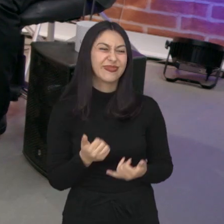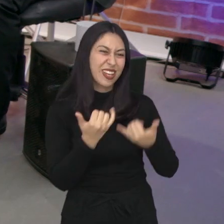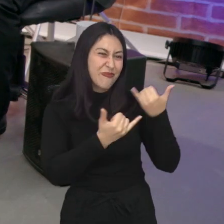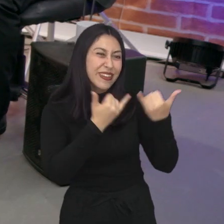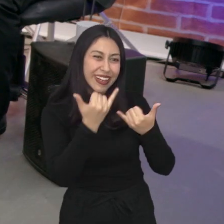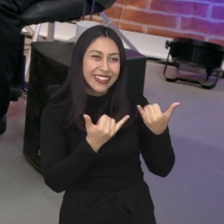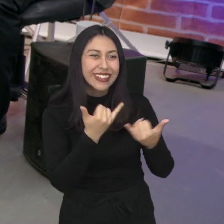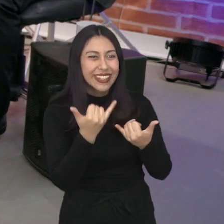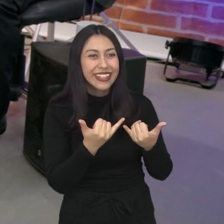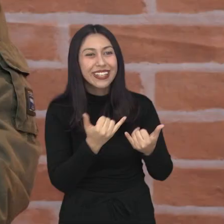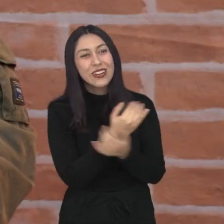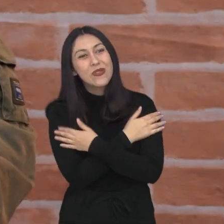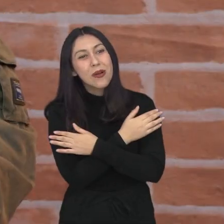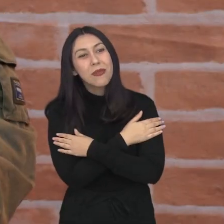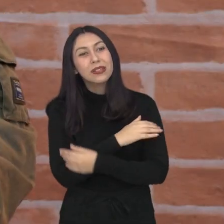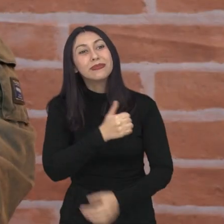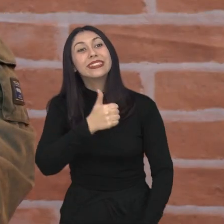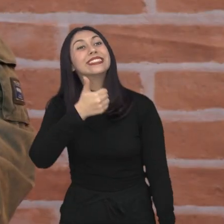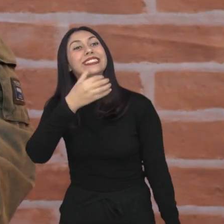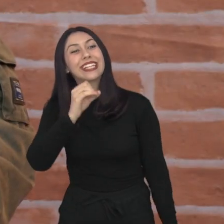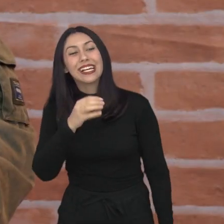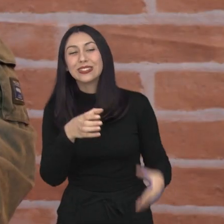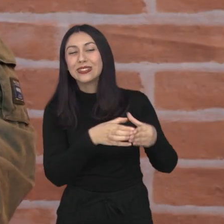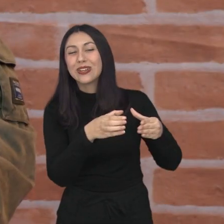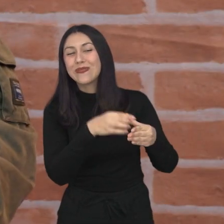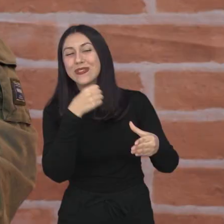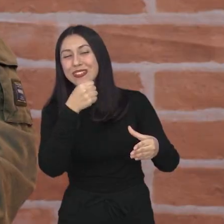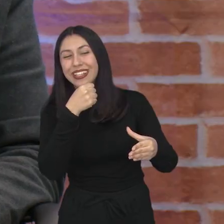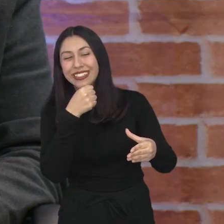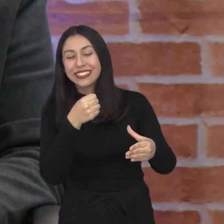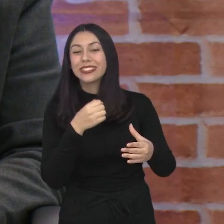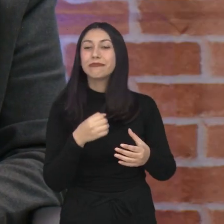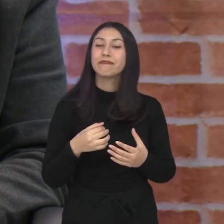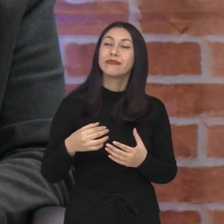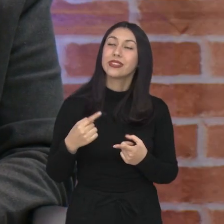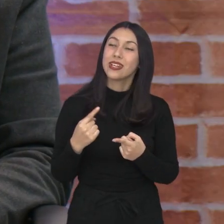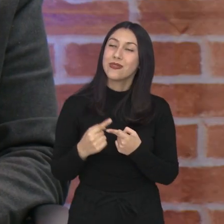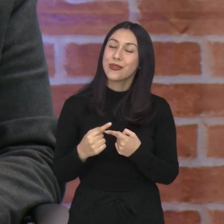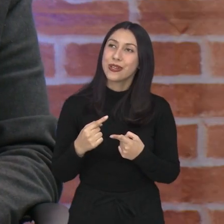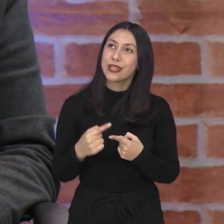Brincadeira, um abraço pro pessoal da 110 aí. É porque você sente ali uma potência, né?